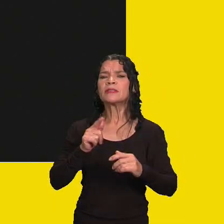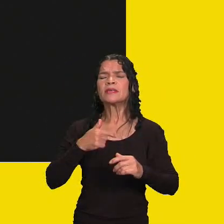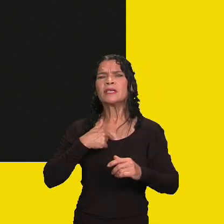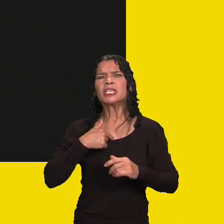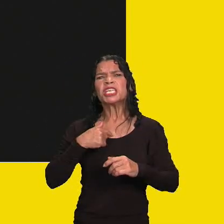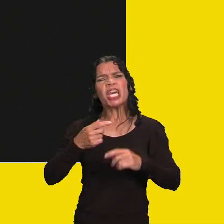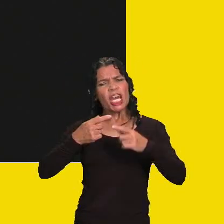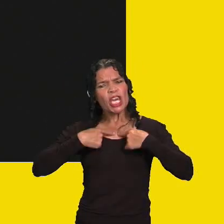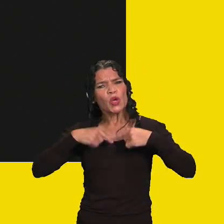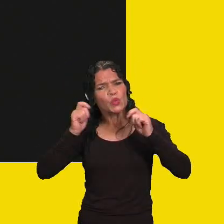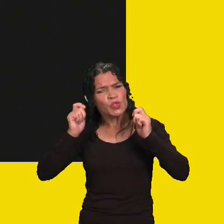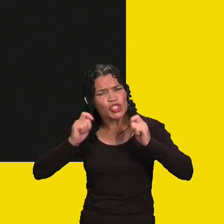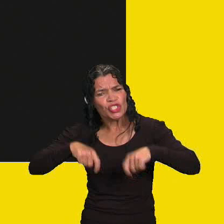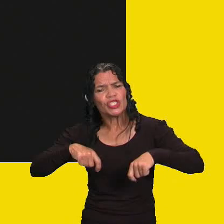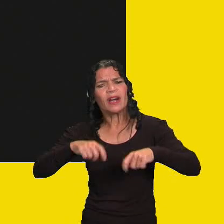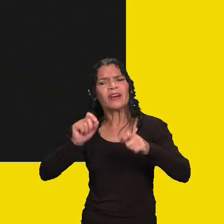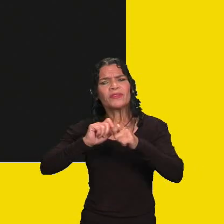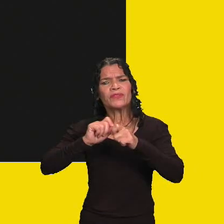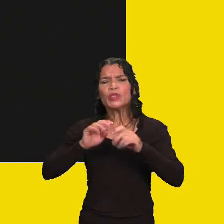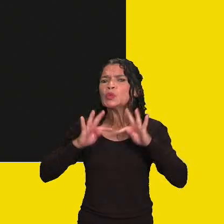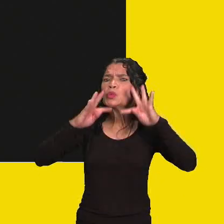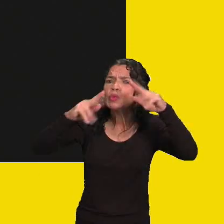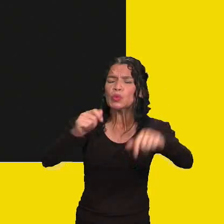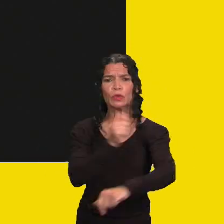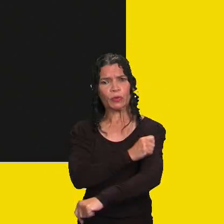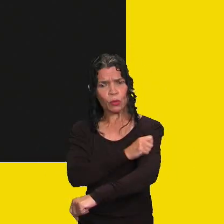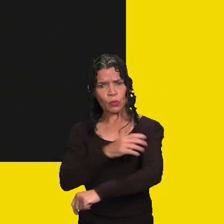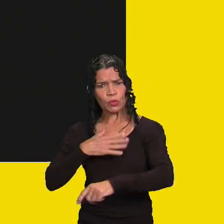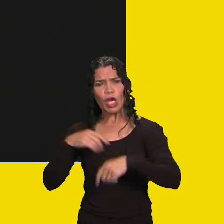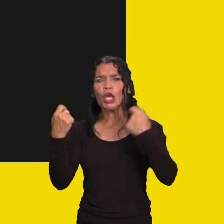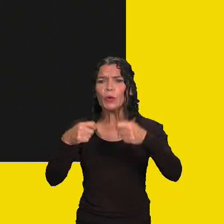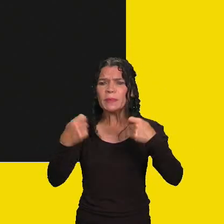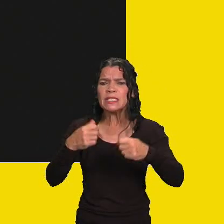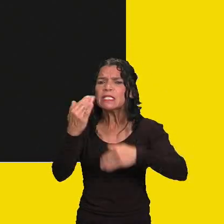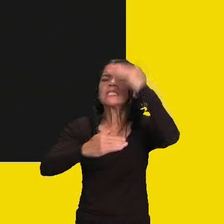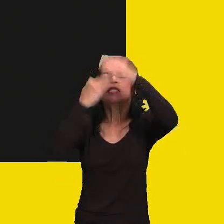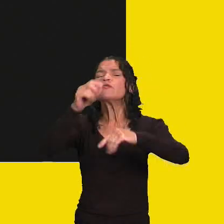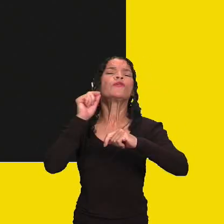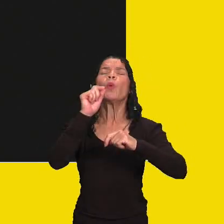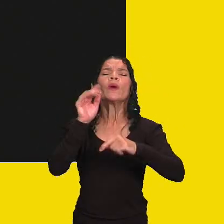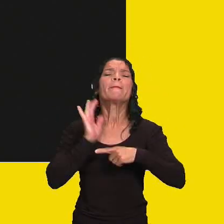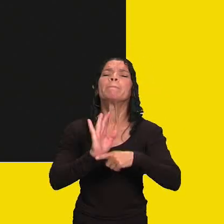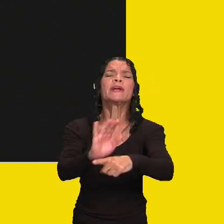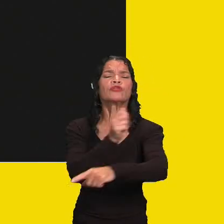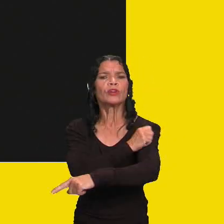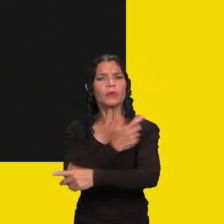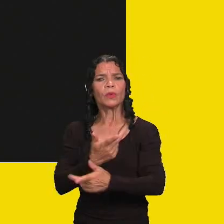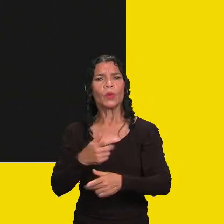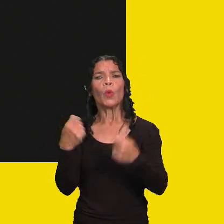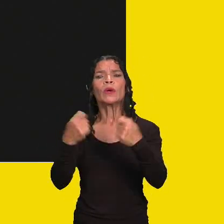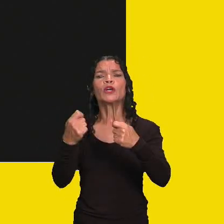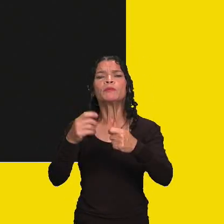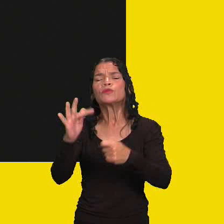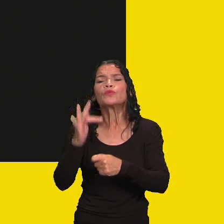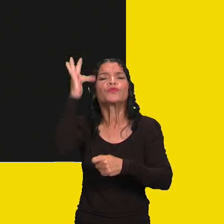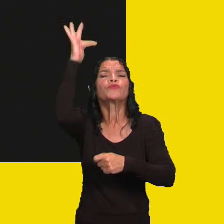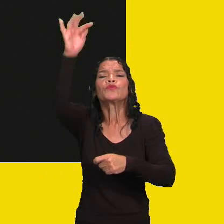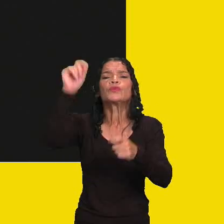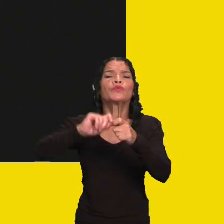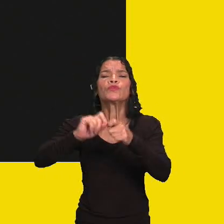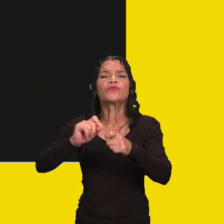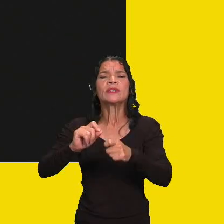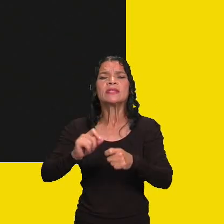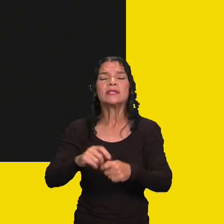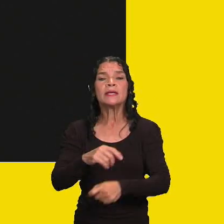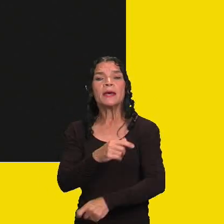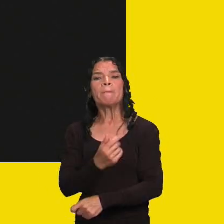alcancei? Qual o ponto daqui que eu alcancei? Né? O que, que eu ainda preciso desenvolver? O que, que ainda está em desenvolvimento? E o que aquilo